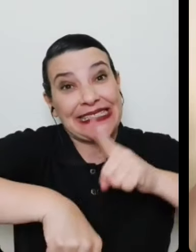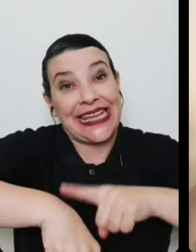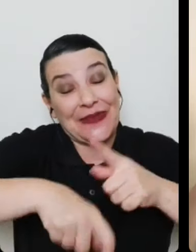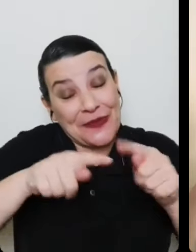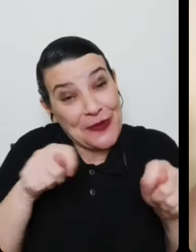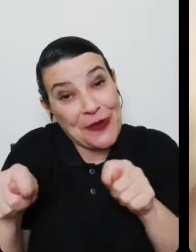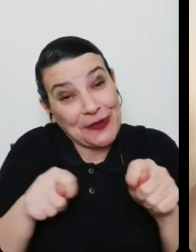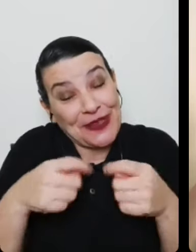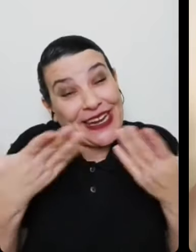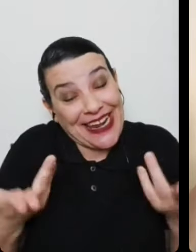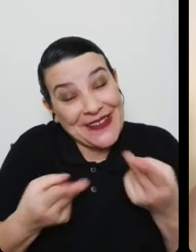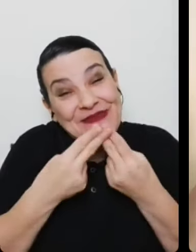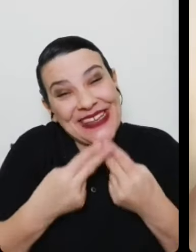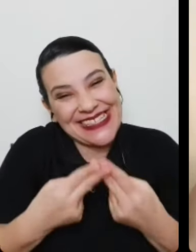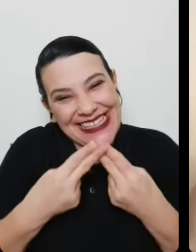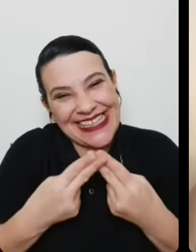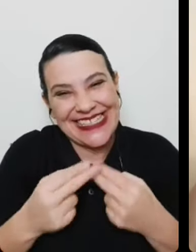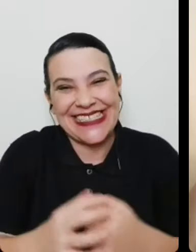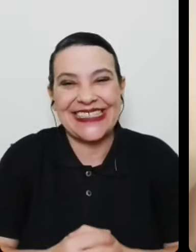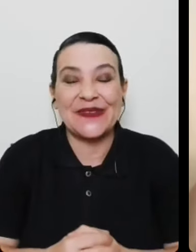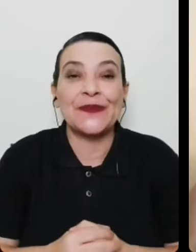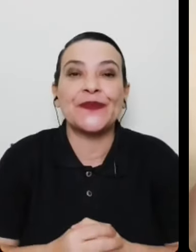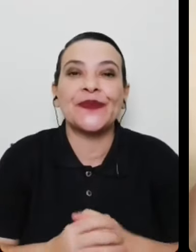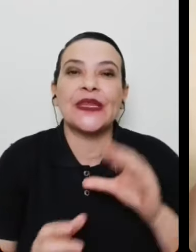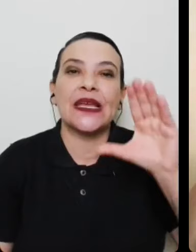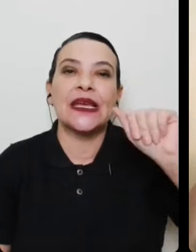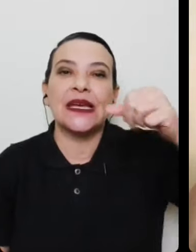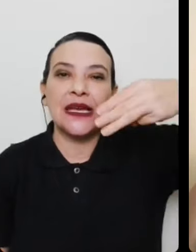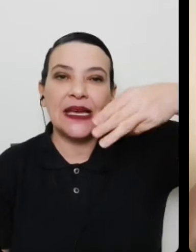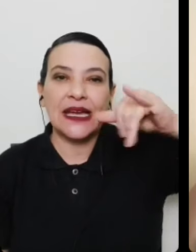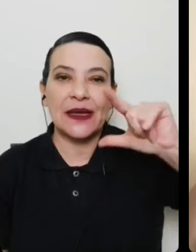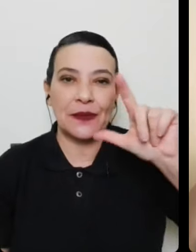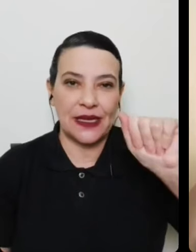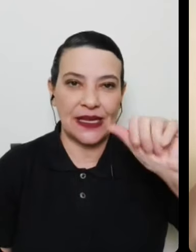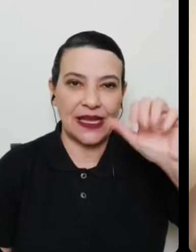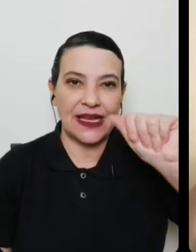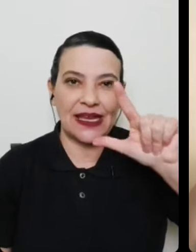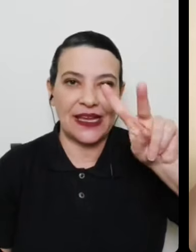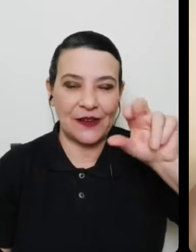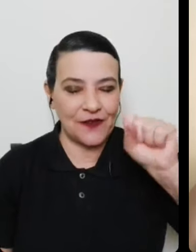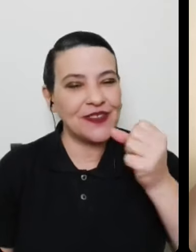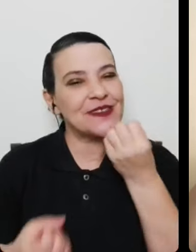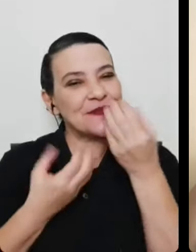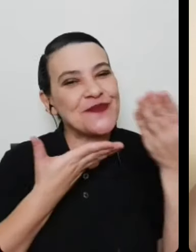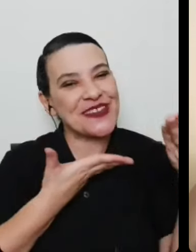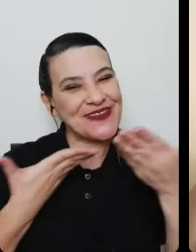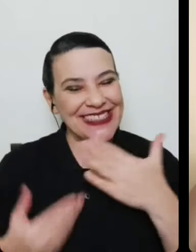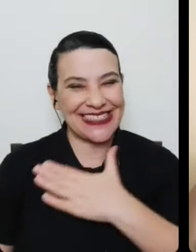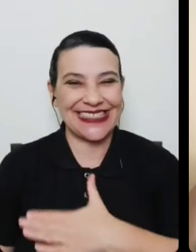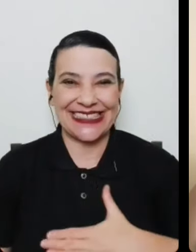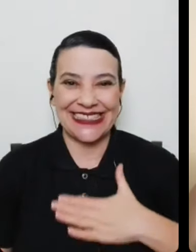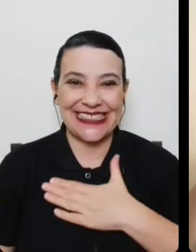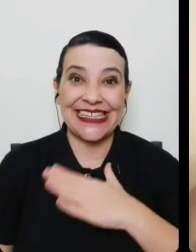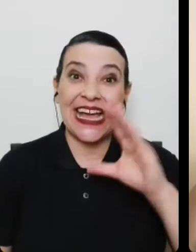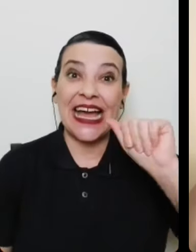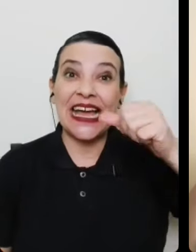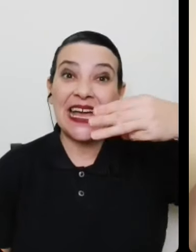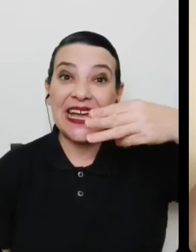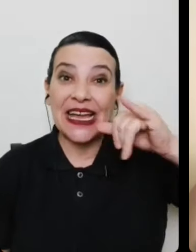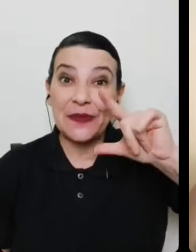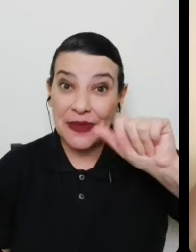mas assim. Não, é uma pergunta da Camila Alves, bem-vinda, né? Aqui na. Eita, meu Deus! A Camila Alves